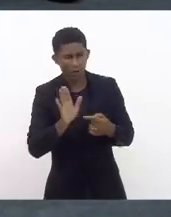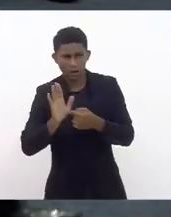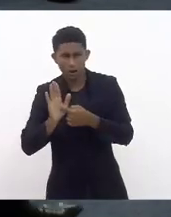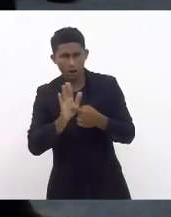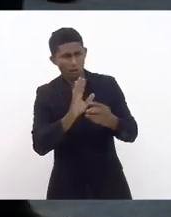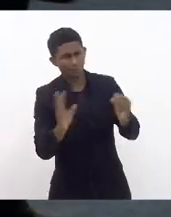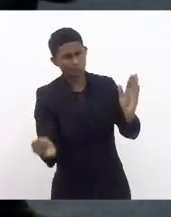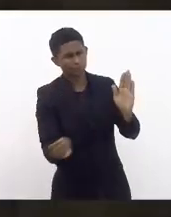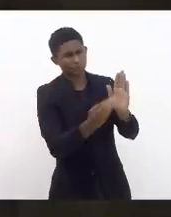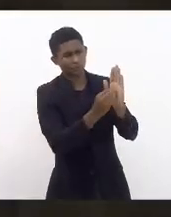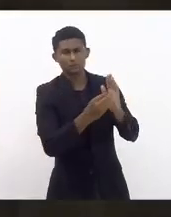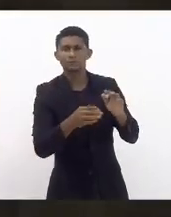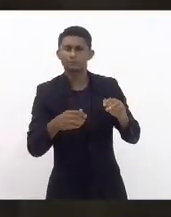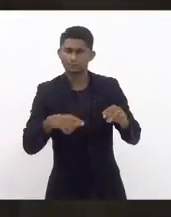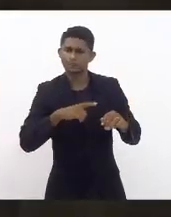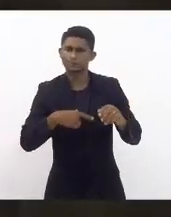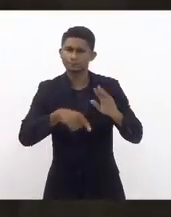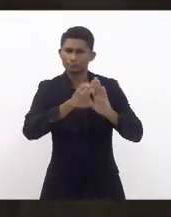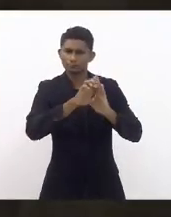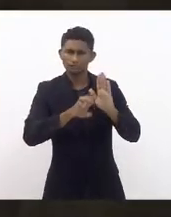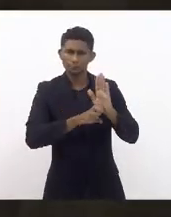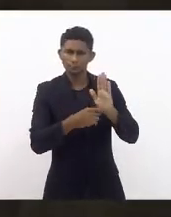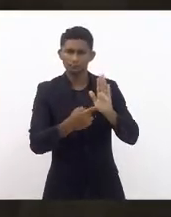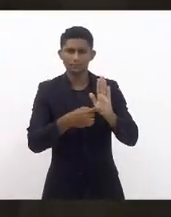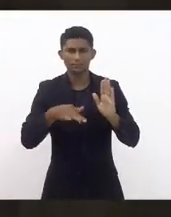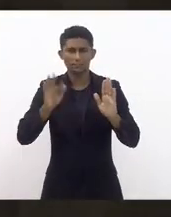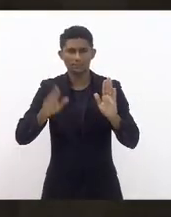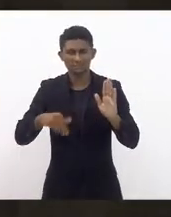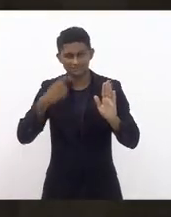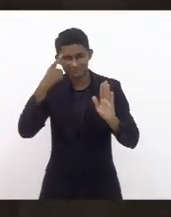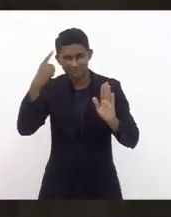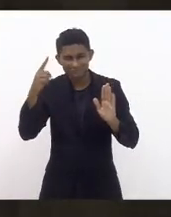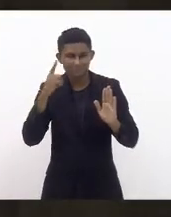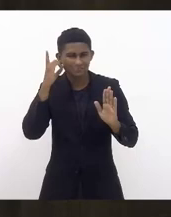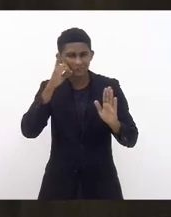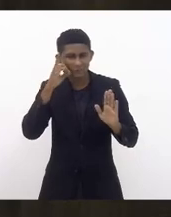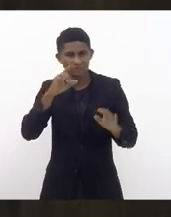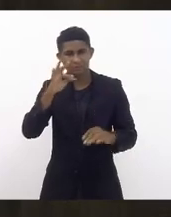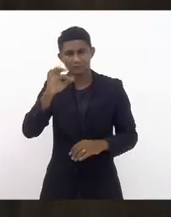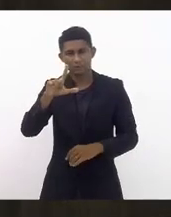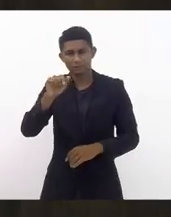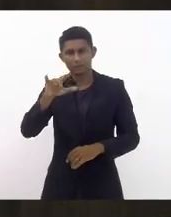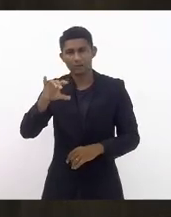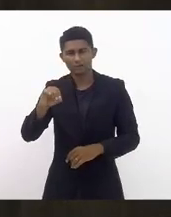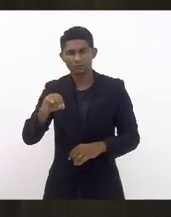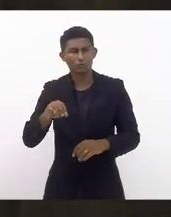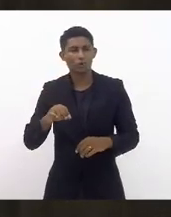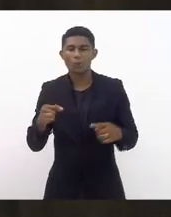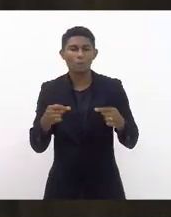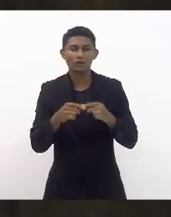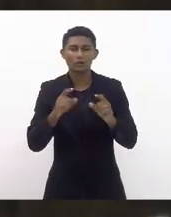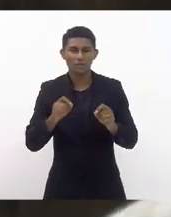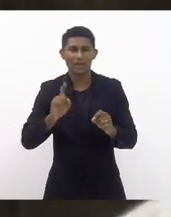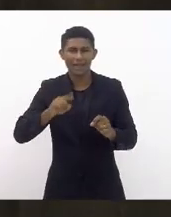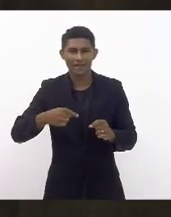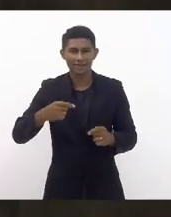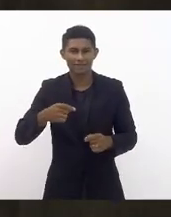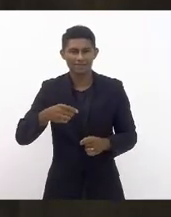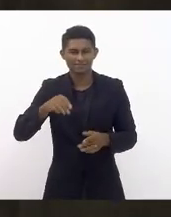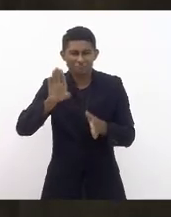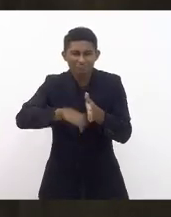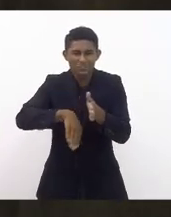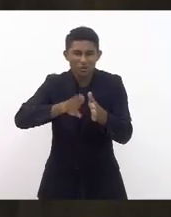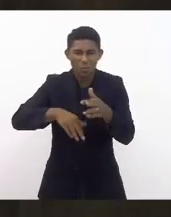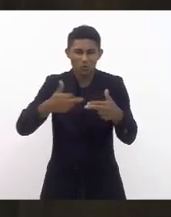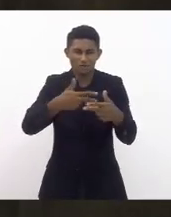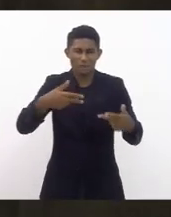emenda que foi apresentada ao final pelo deputado Flávio Serafini sobre a questão das bolsas. Quero também dizer, André,